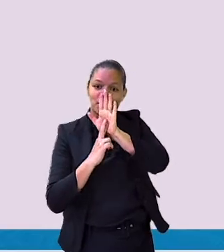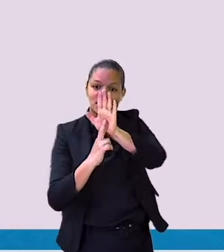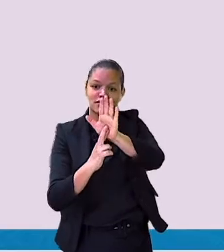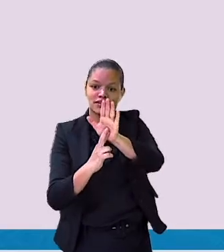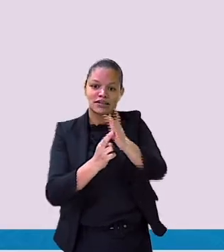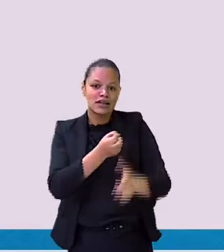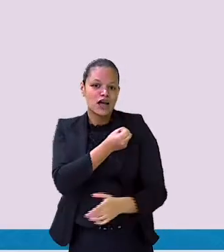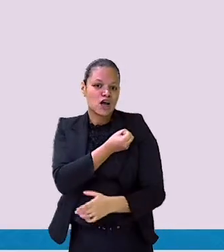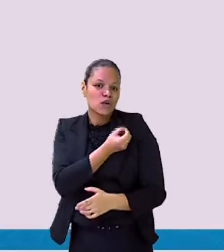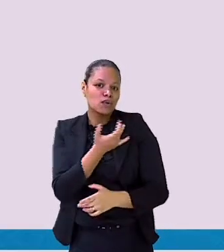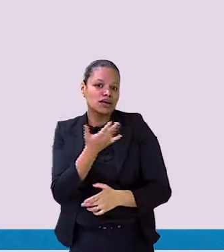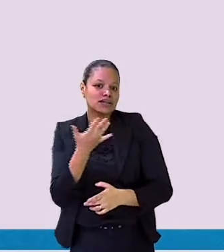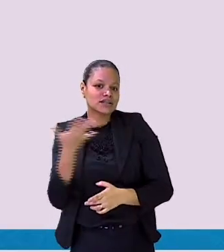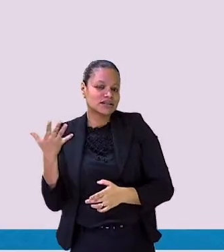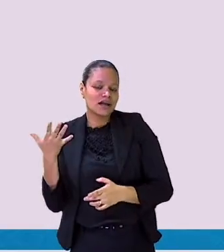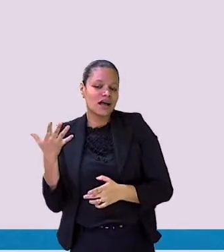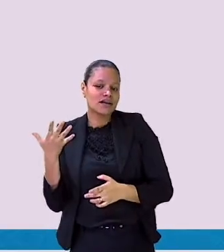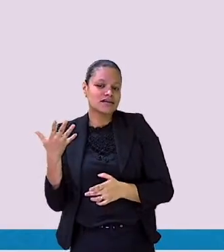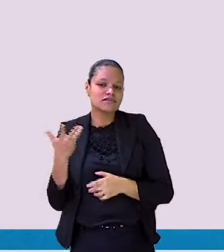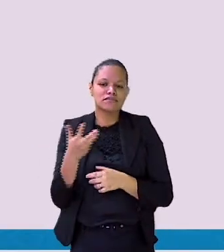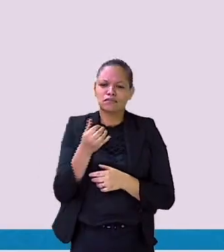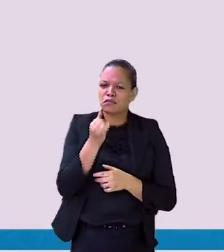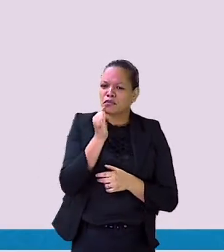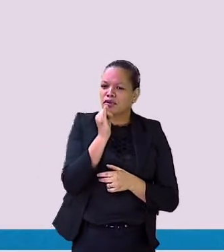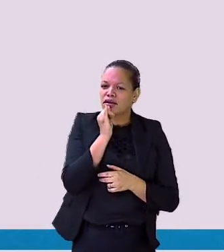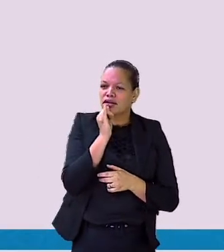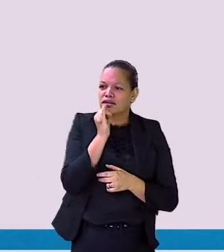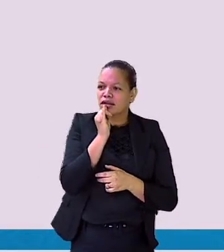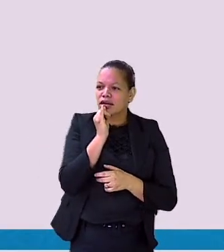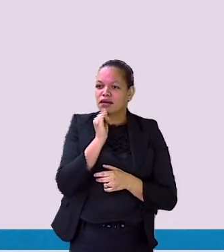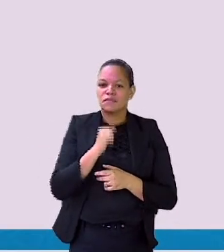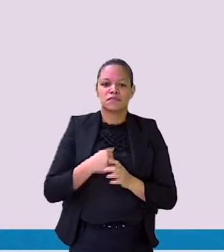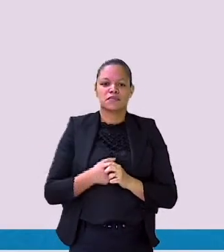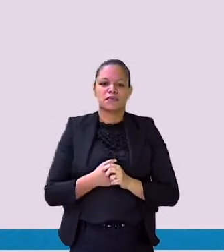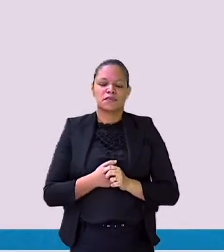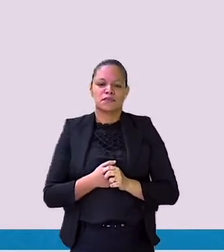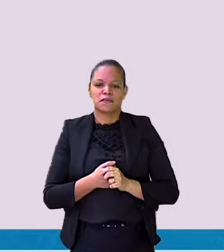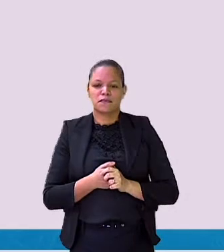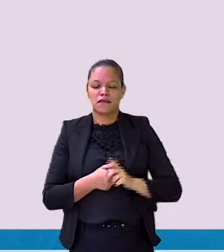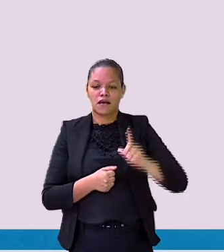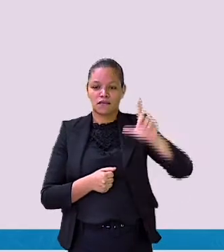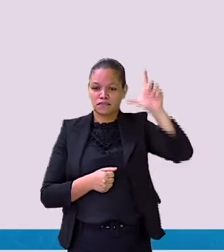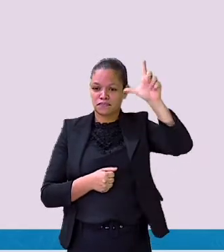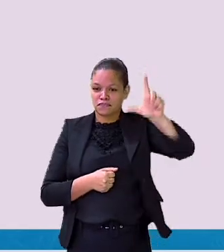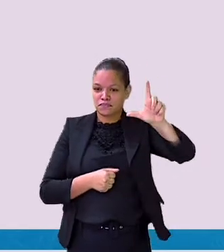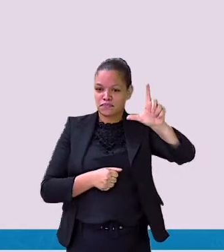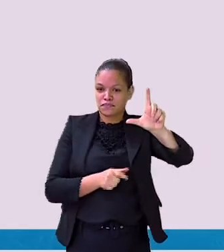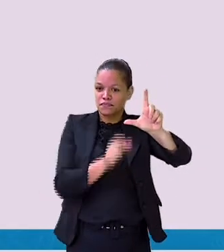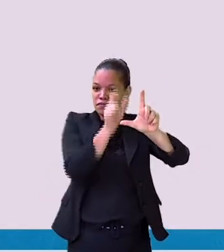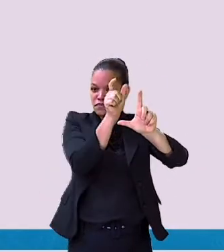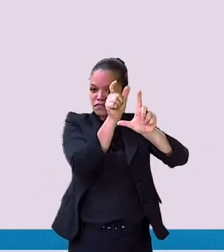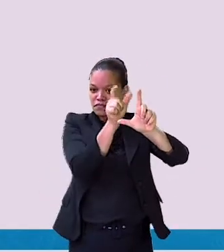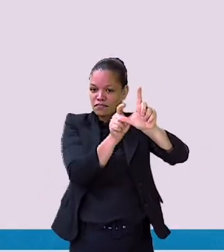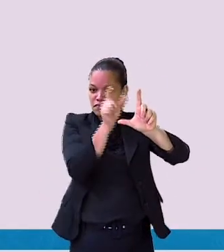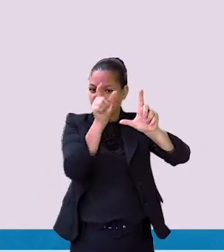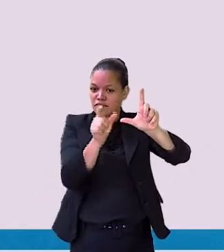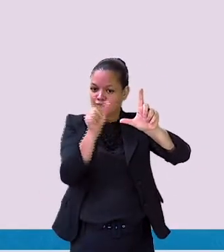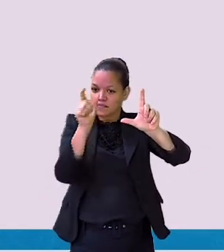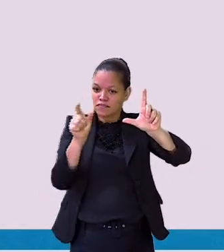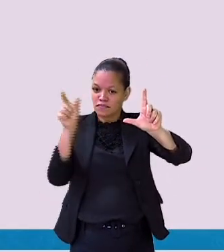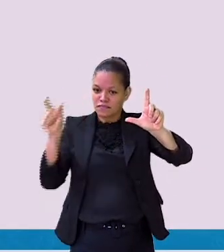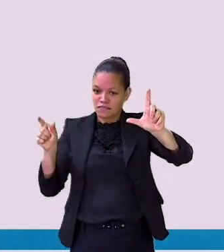turma. Tá vendo, ó? 1, 2, 3, 4, 5. É a quantidade de alunos. E as notas